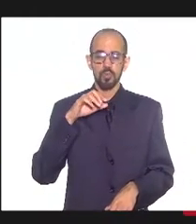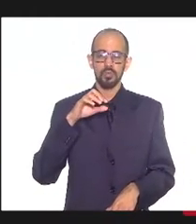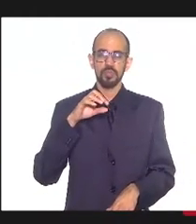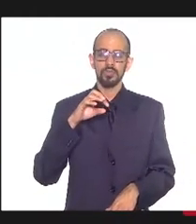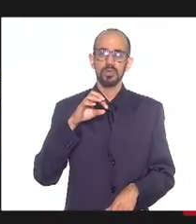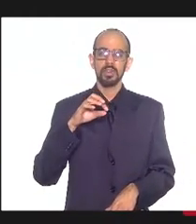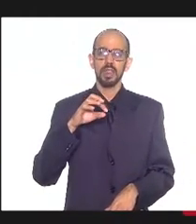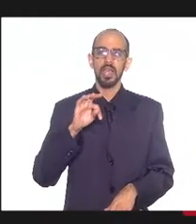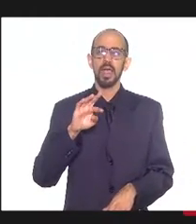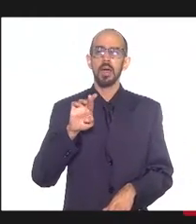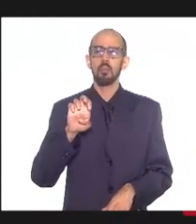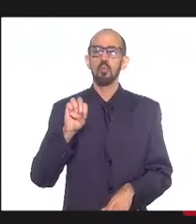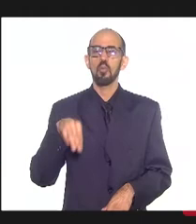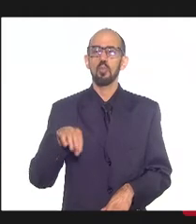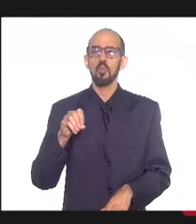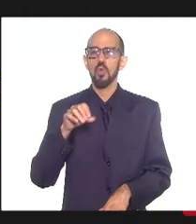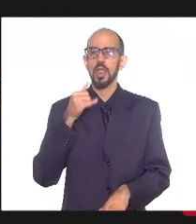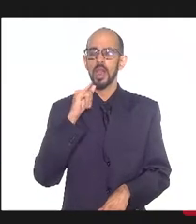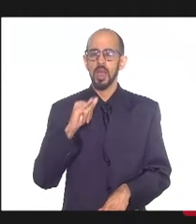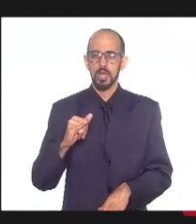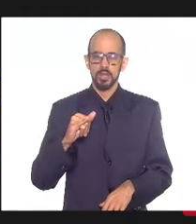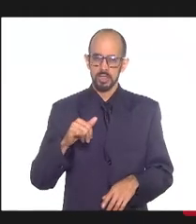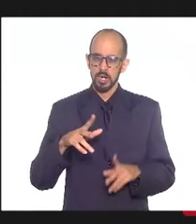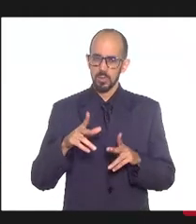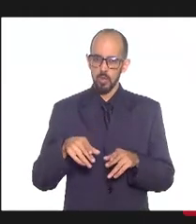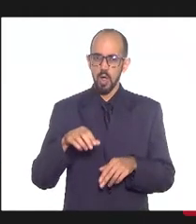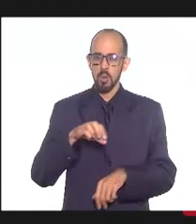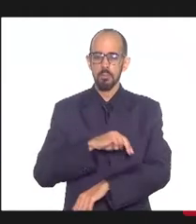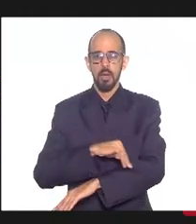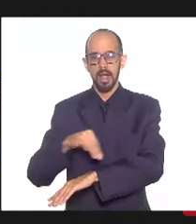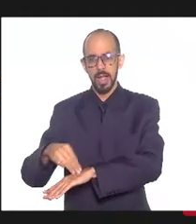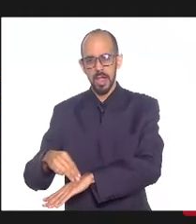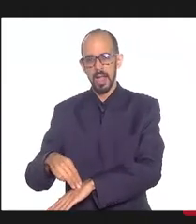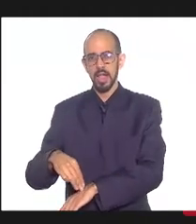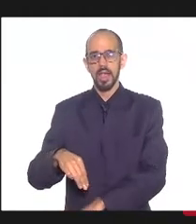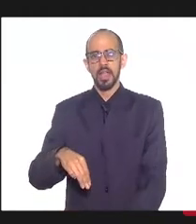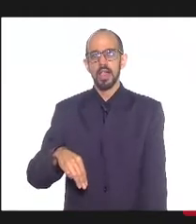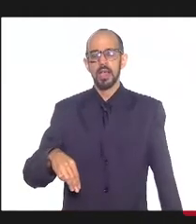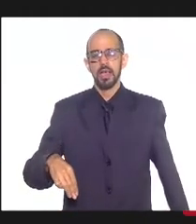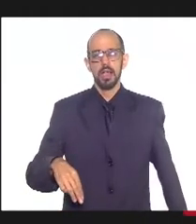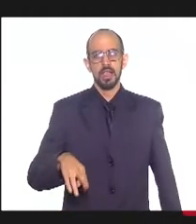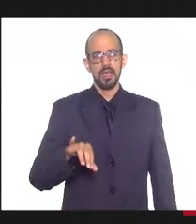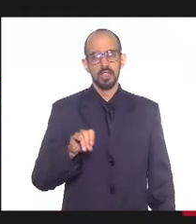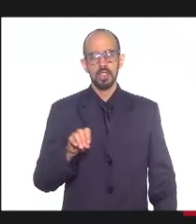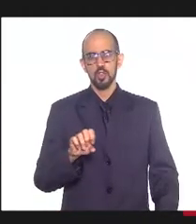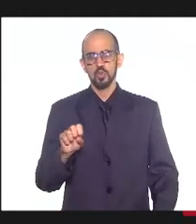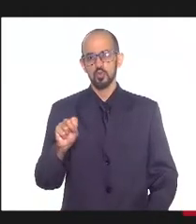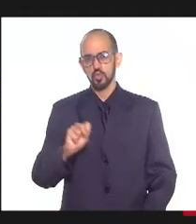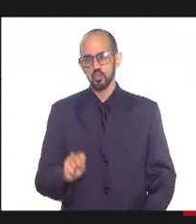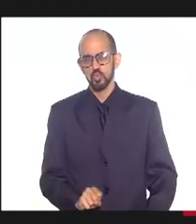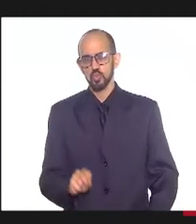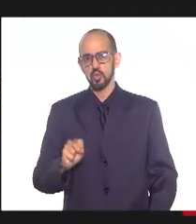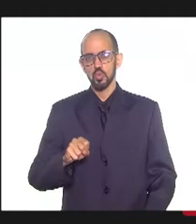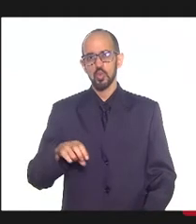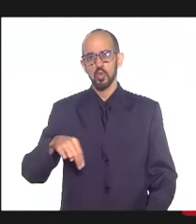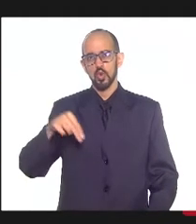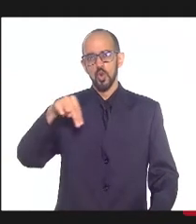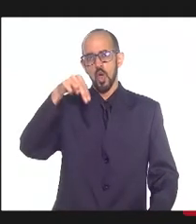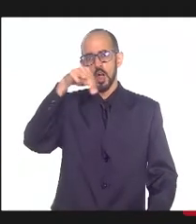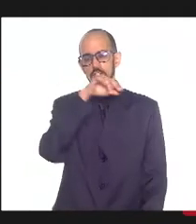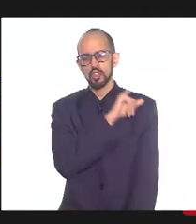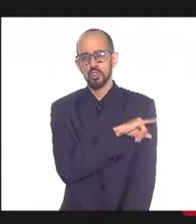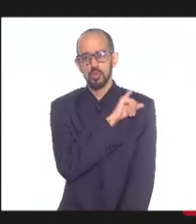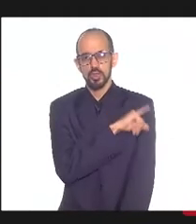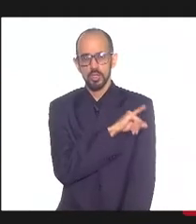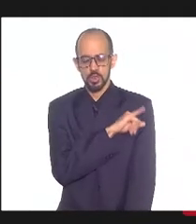temos termoelétricas previstas como Fátima, em Macaé, Marlim Sul, no Norte Fluminense, e outros projetos para serem desenvolvidos